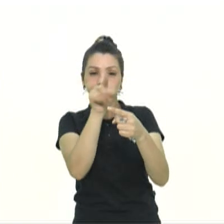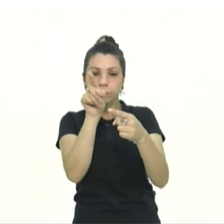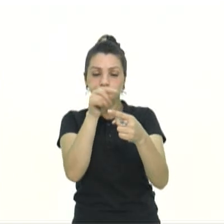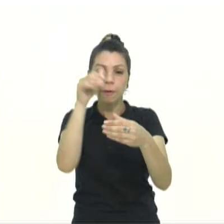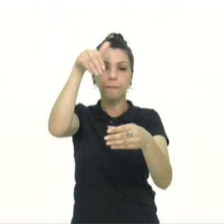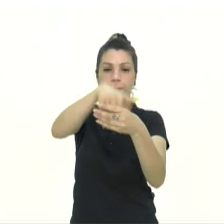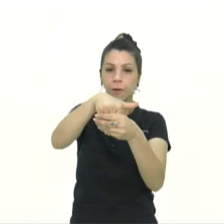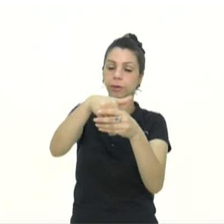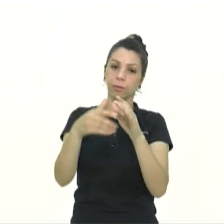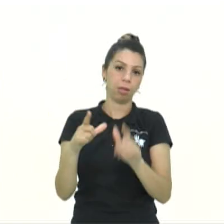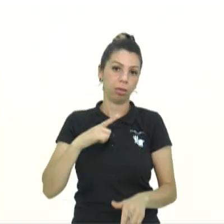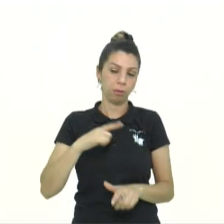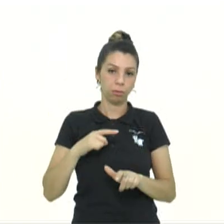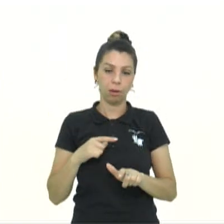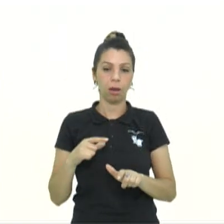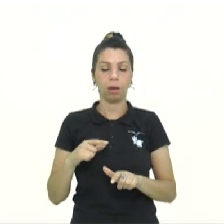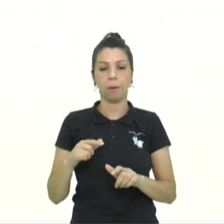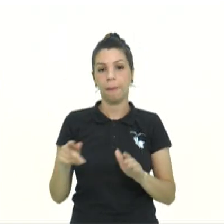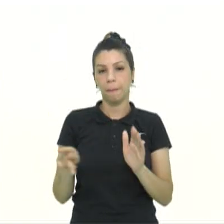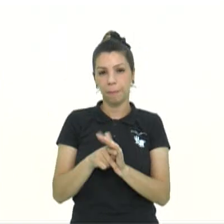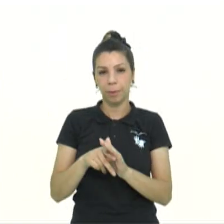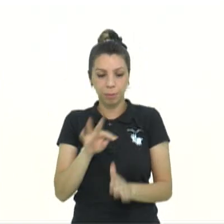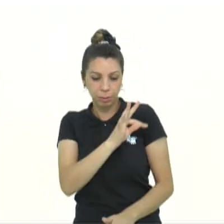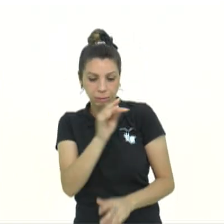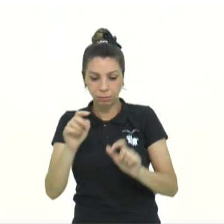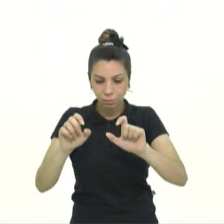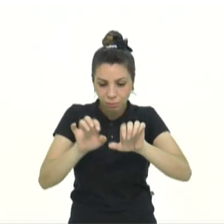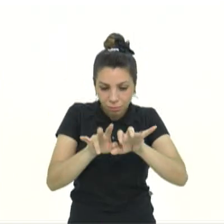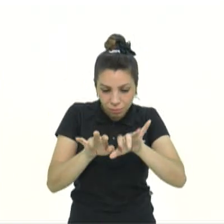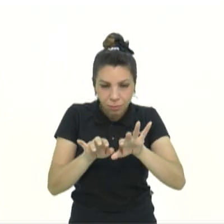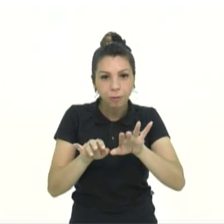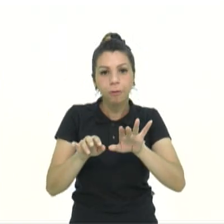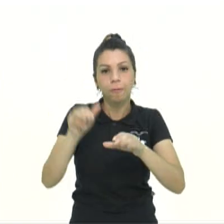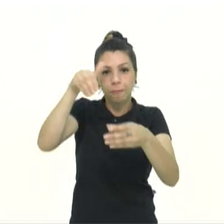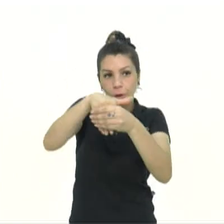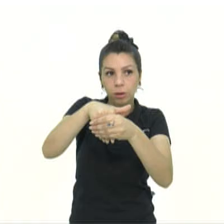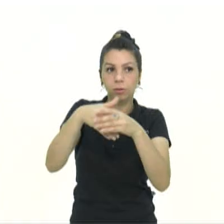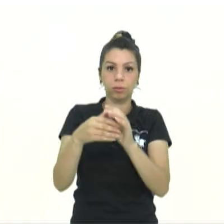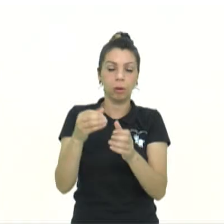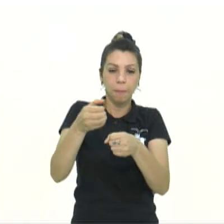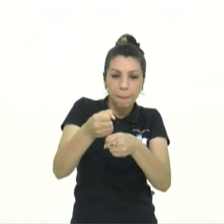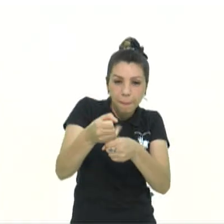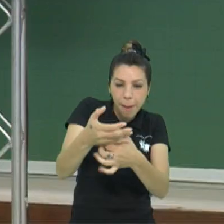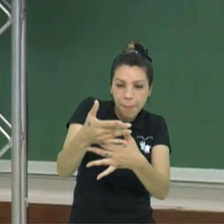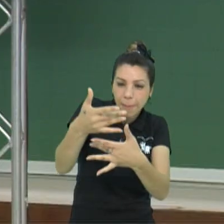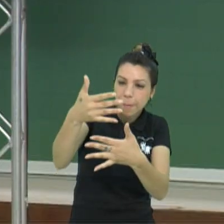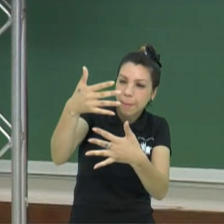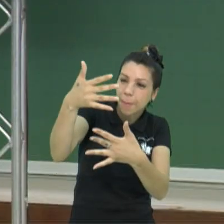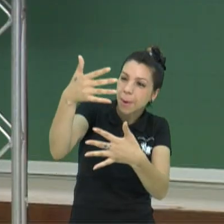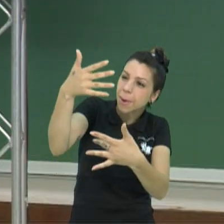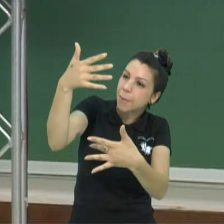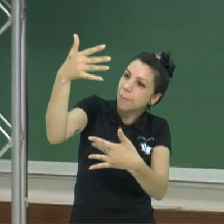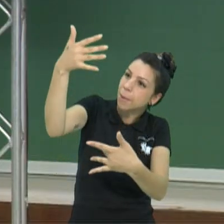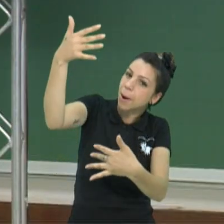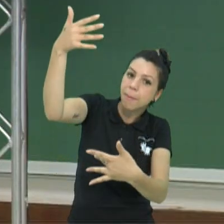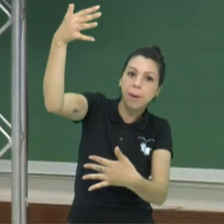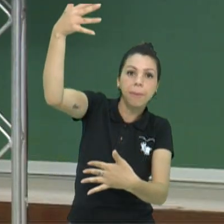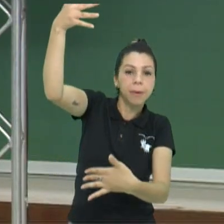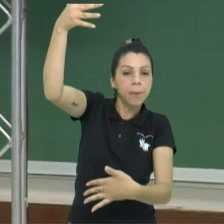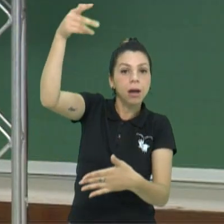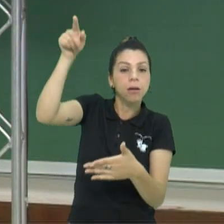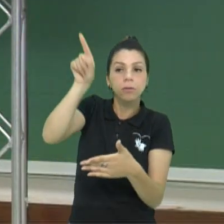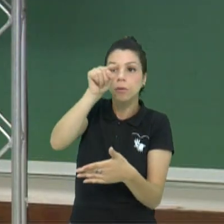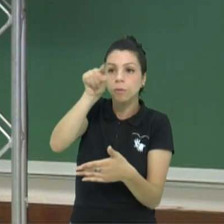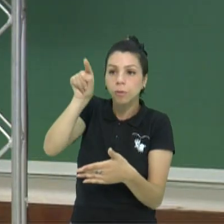não havia urna eletrônica, não havia. Então havia essa cédula, olha o tamanho todo dessa cédula eleitoral. Então